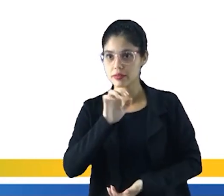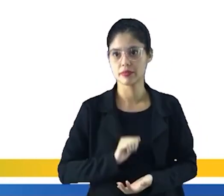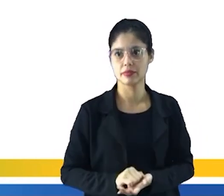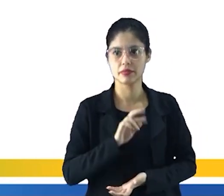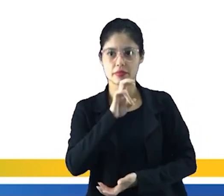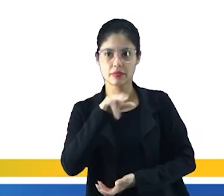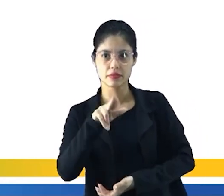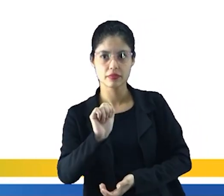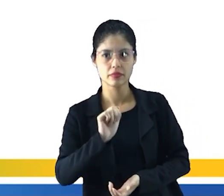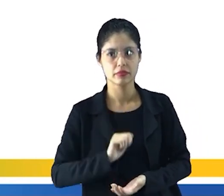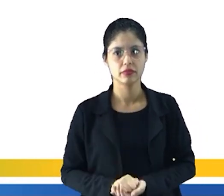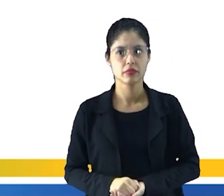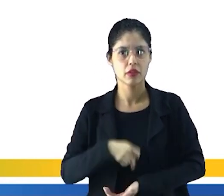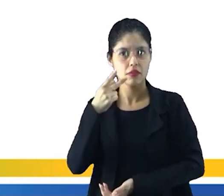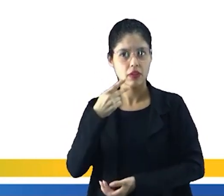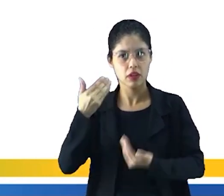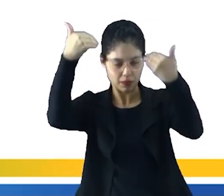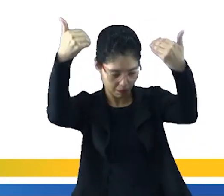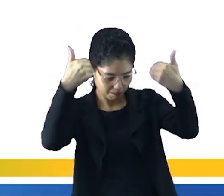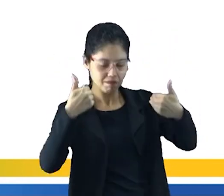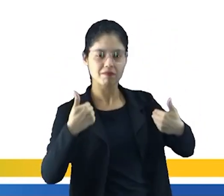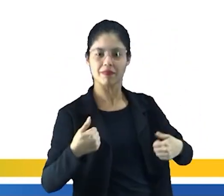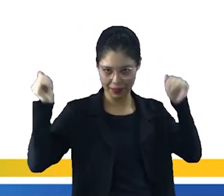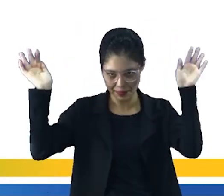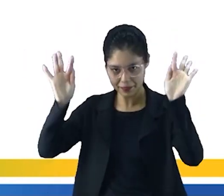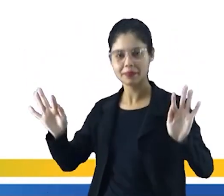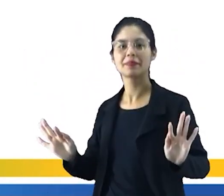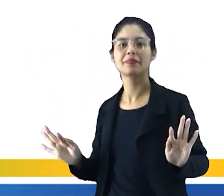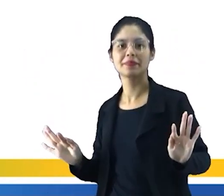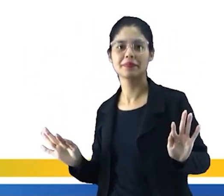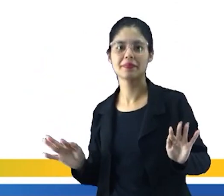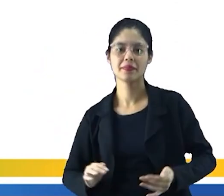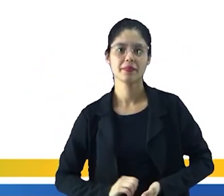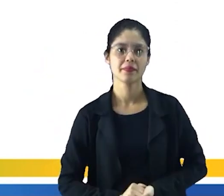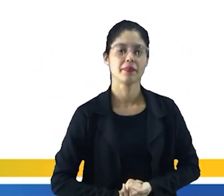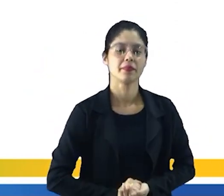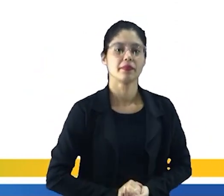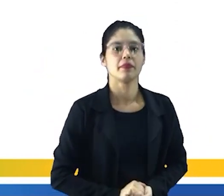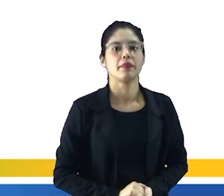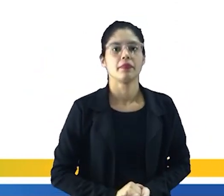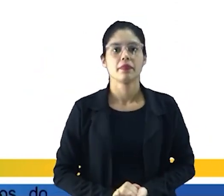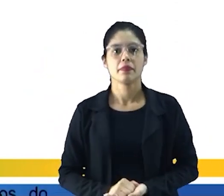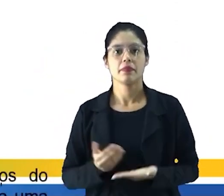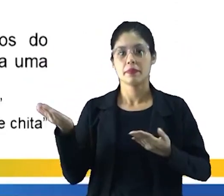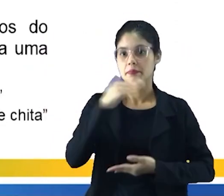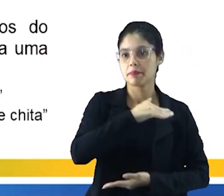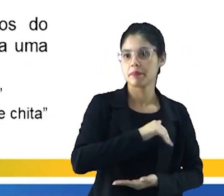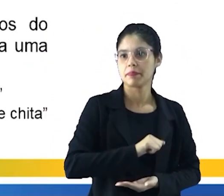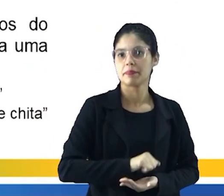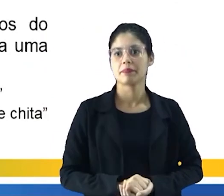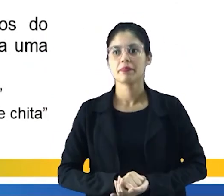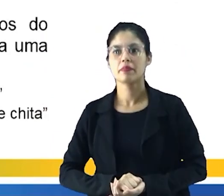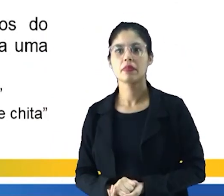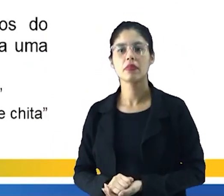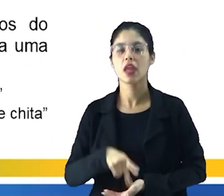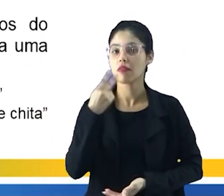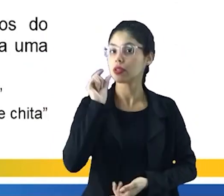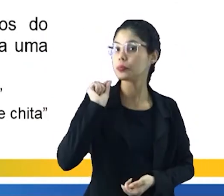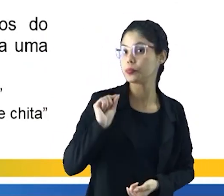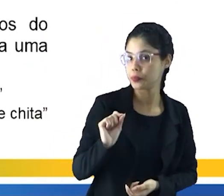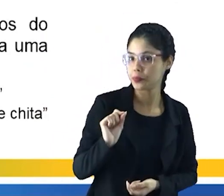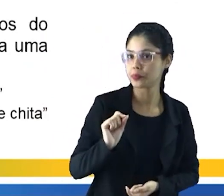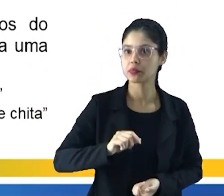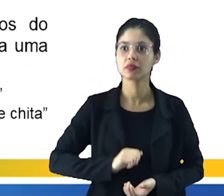Zabé, chama Raquel, diz que eu estou aqui com alegria. Vamos lá. Aí a questão